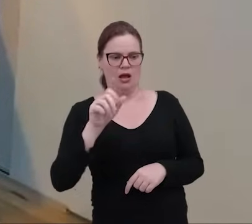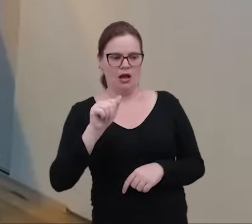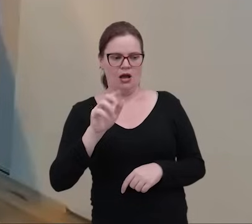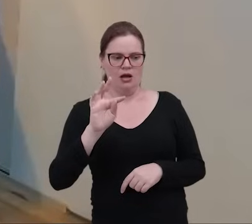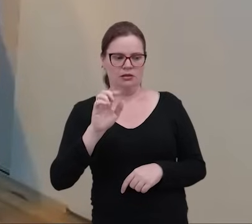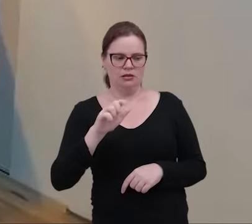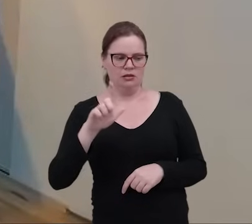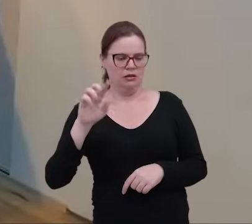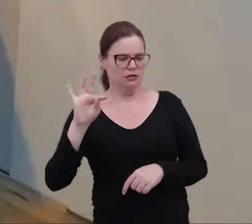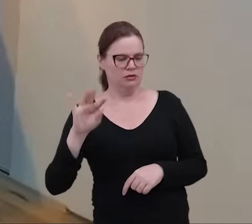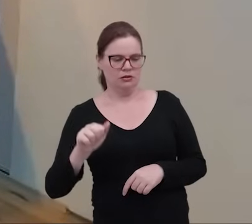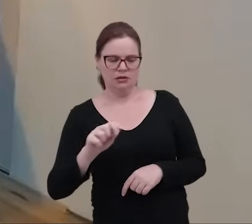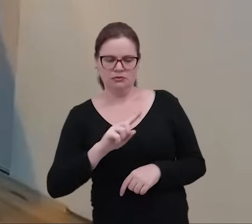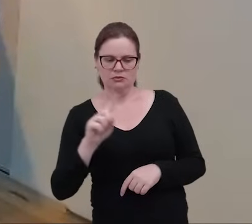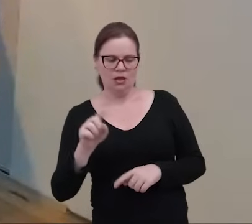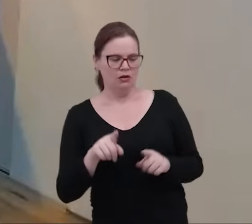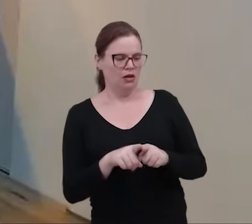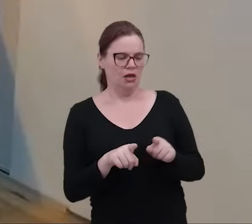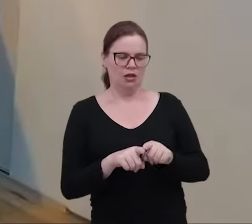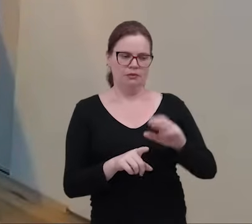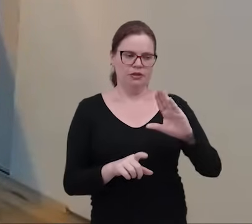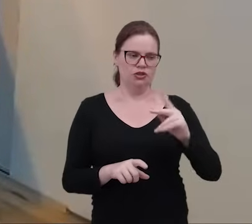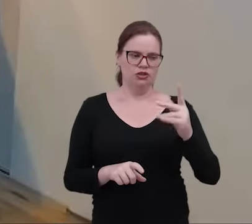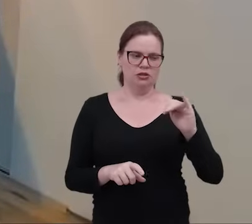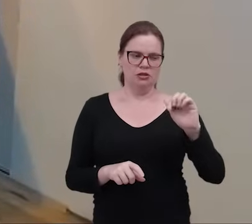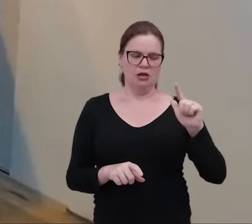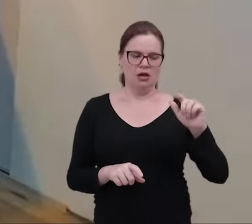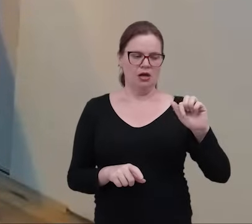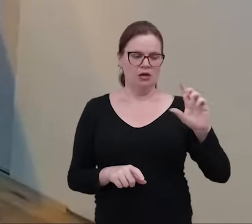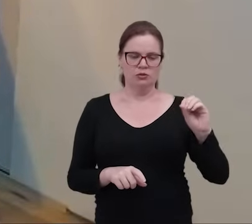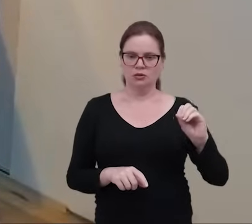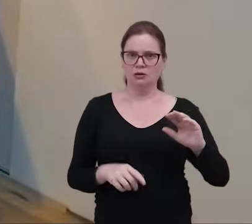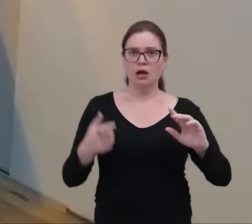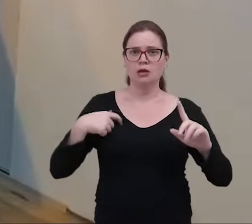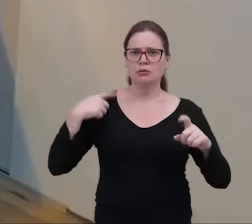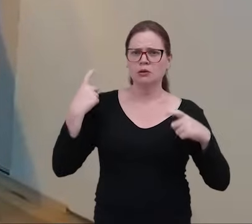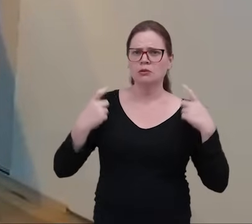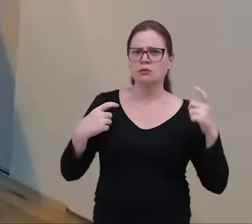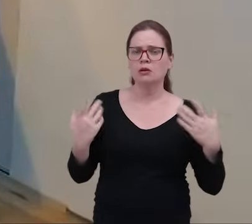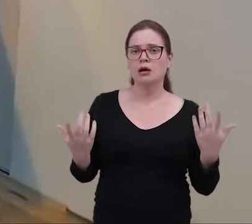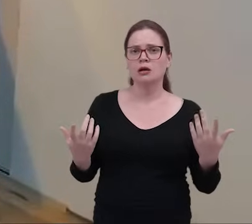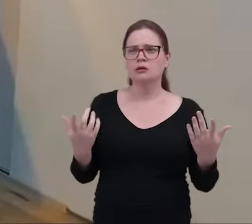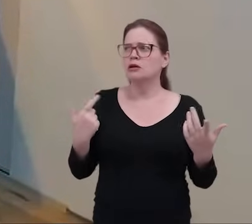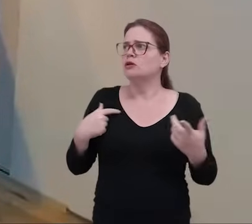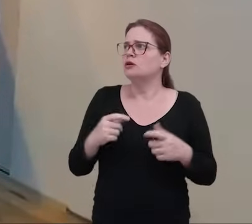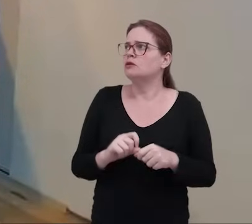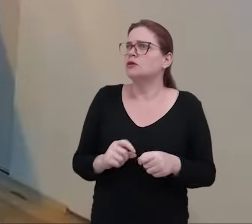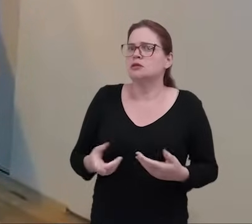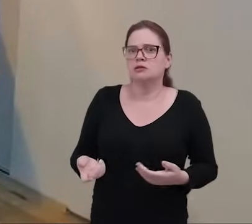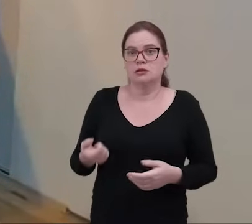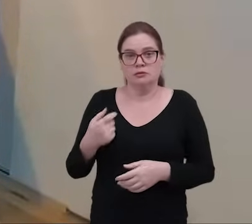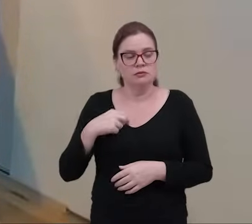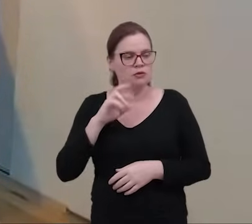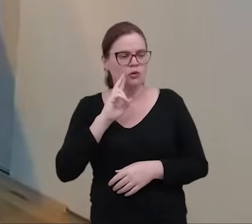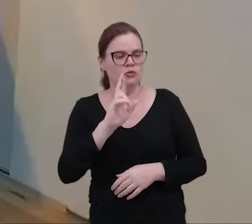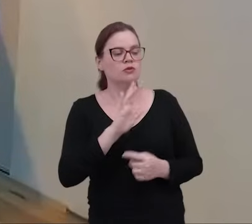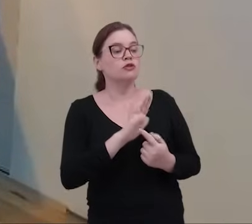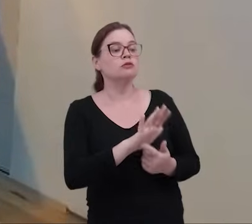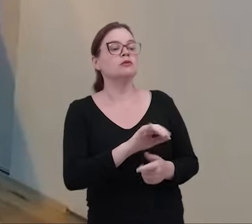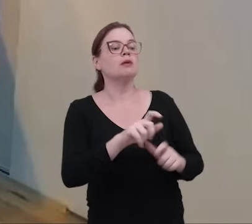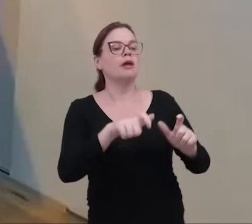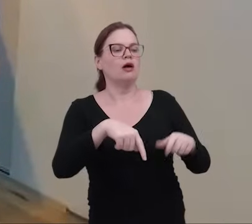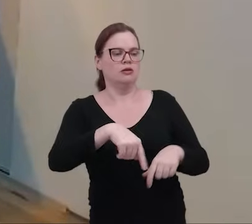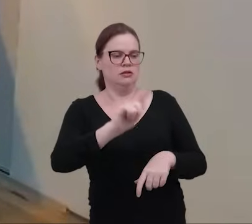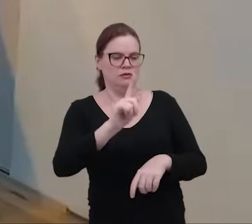para Chicago. Isso trouxe uma preocupação muito grande. Eu falei: e agora, o que eu vou fazer? Ele falou assim: o Senhor vai te mostrar para onde você vai.